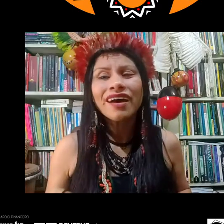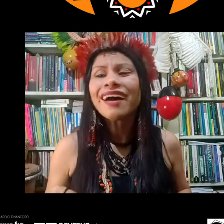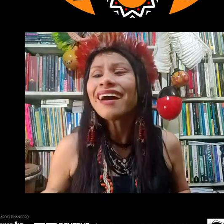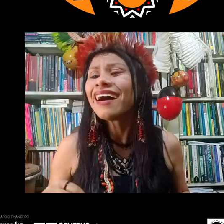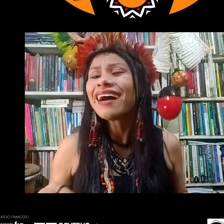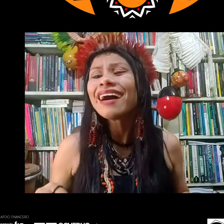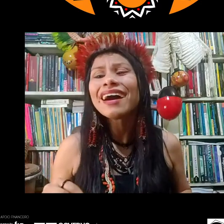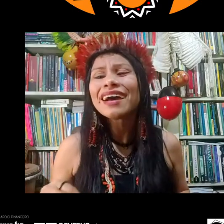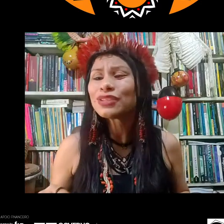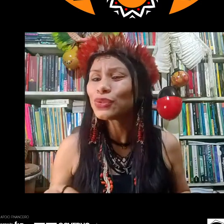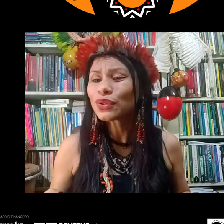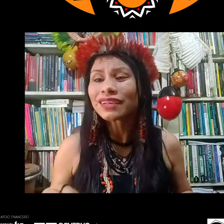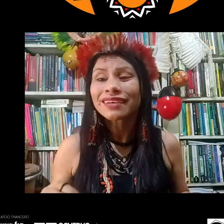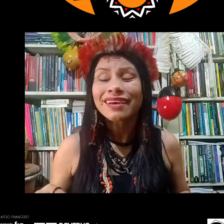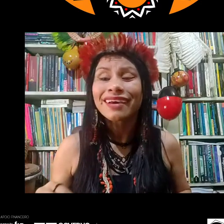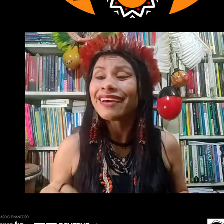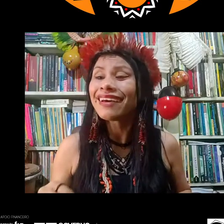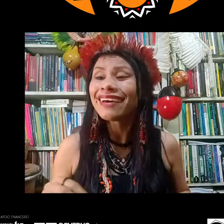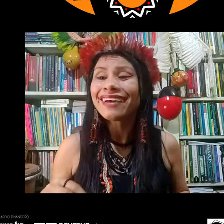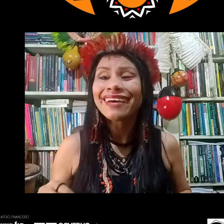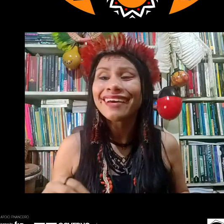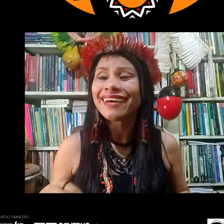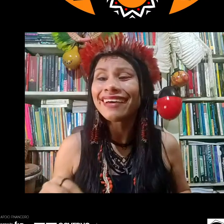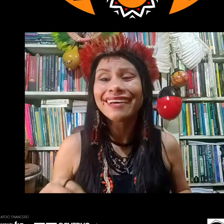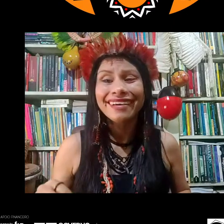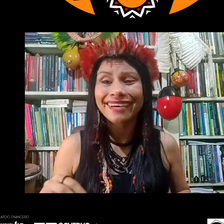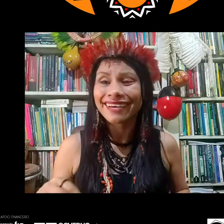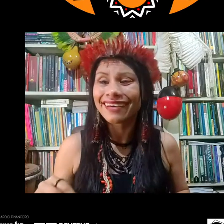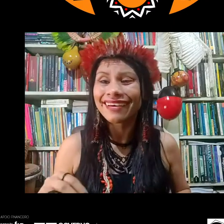que faz o que quer?